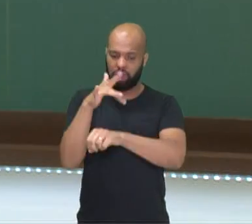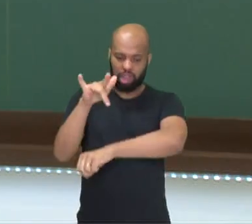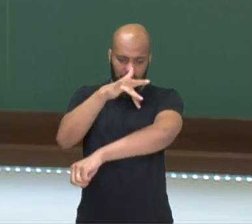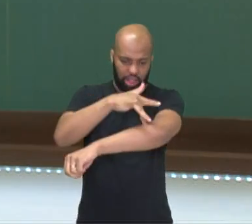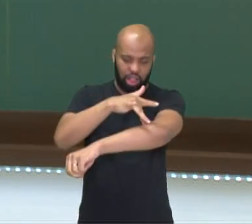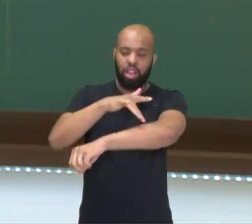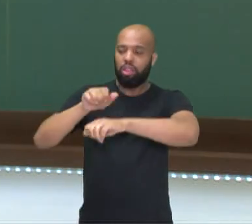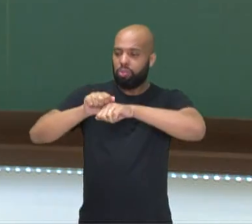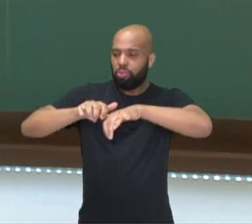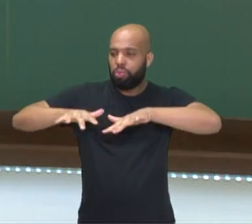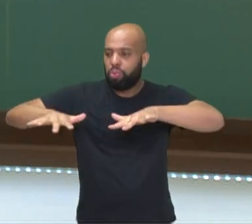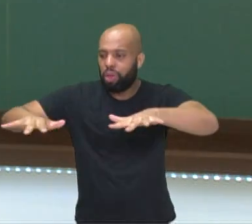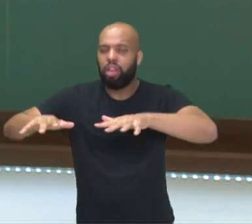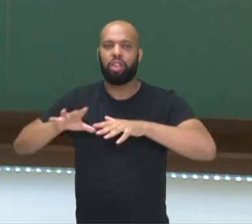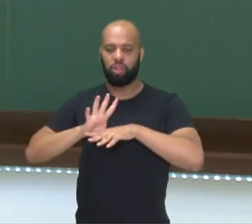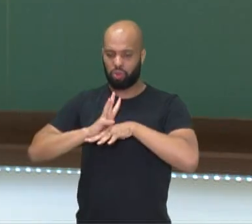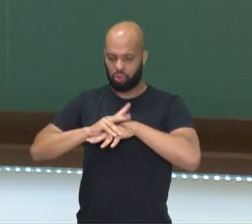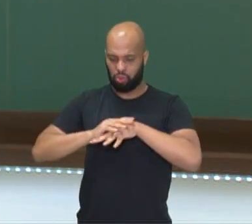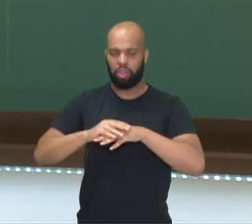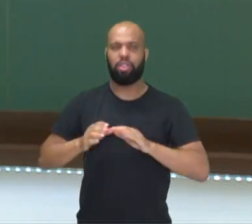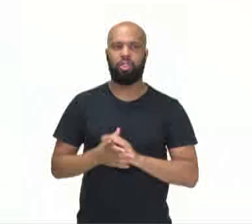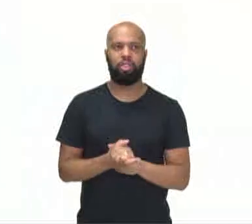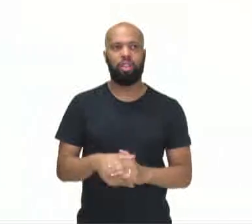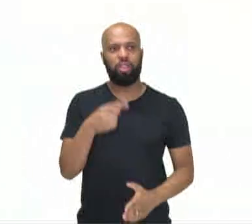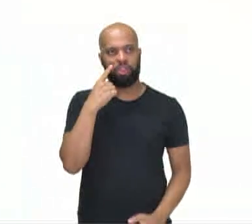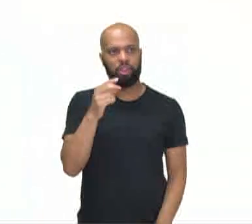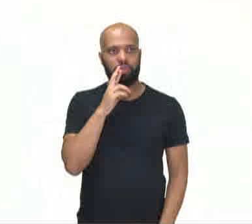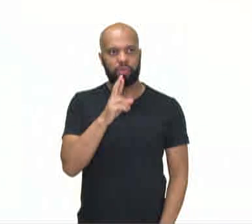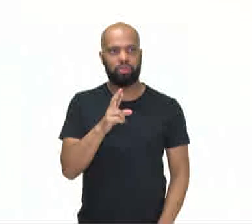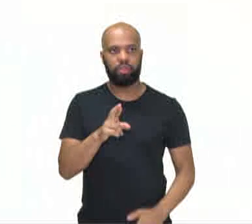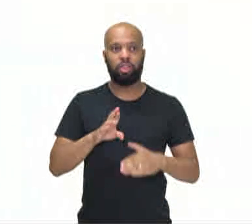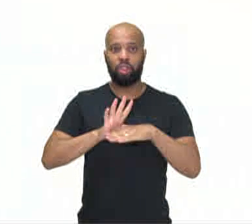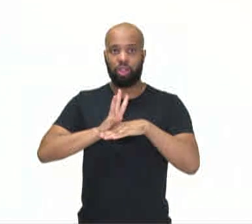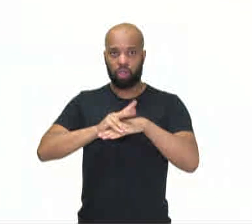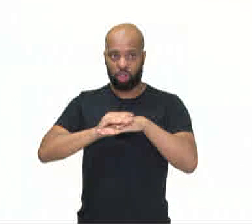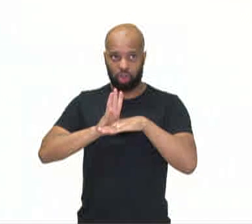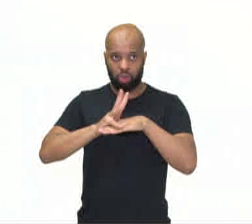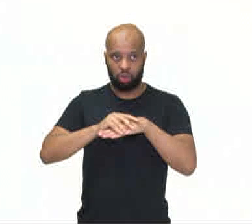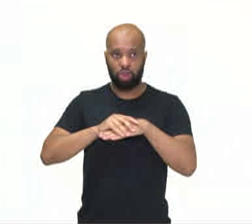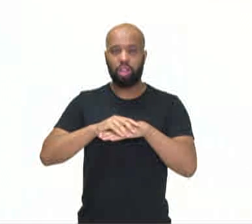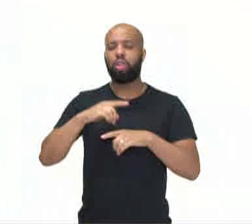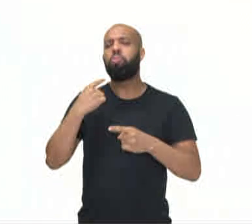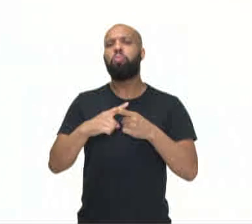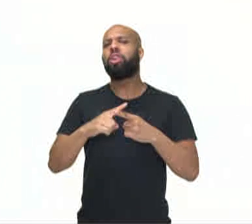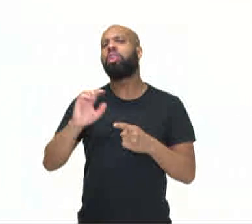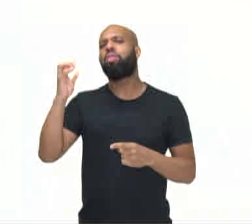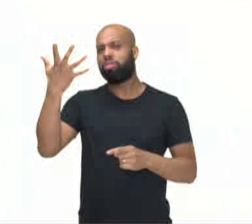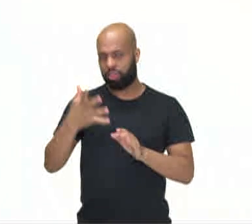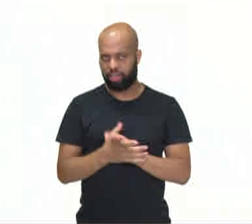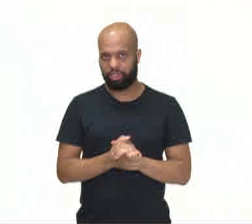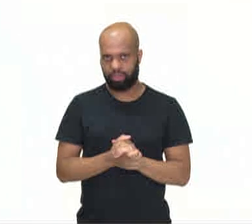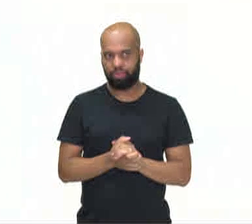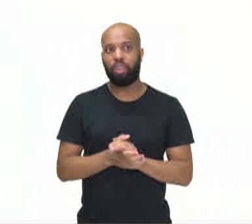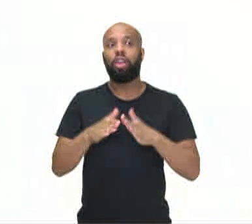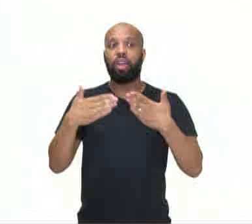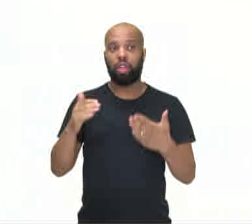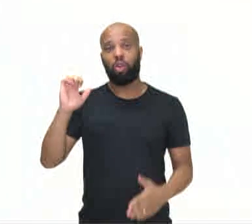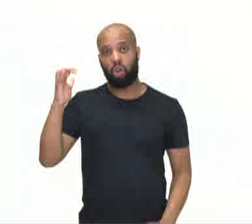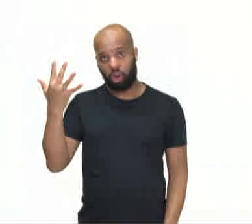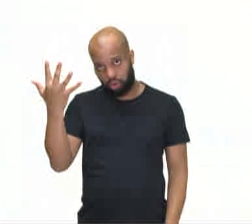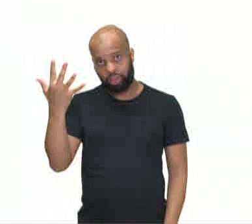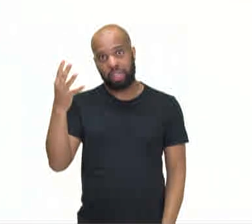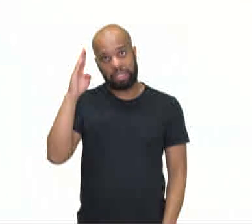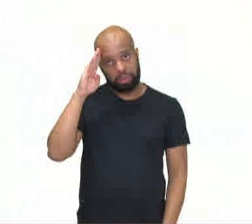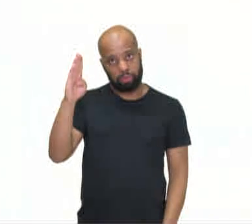transmitem doenças. Então, vamos dar uma olhada na resposta? Então, a doença ela é causada principalmente pela picada